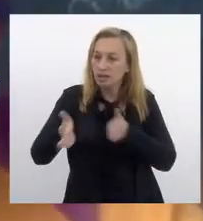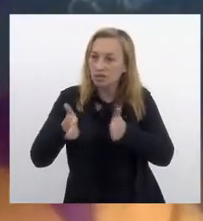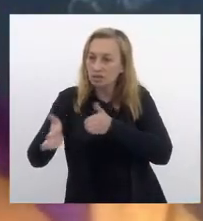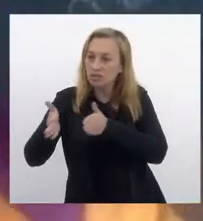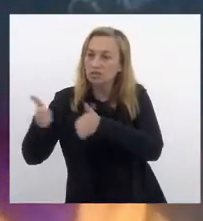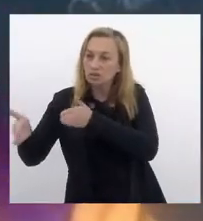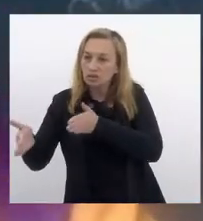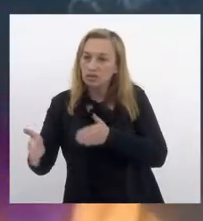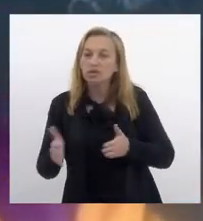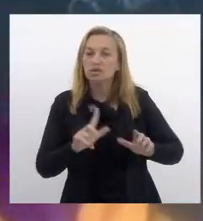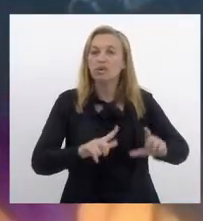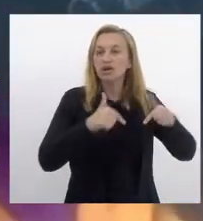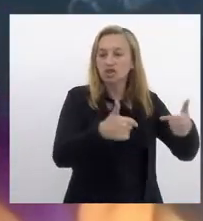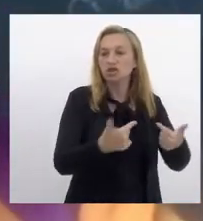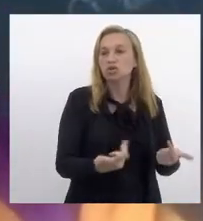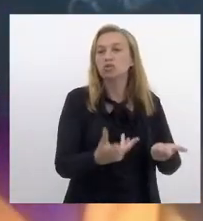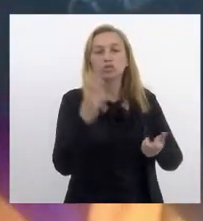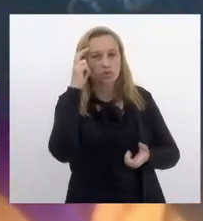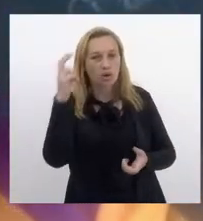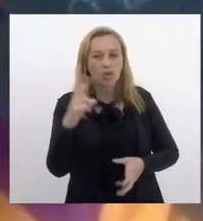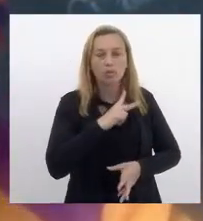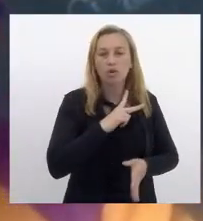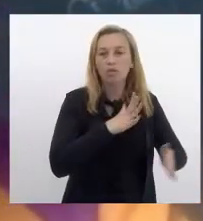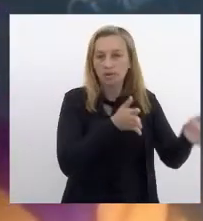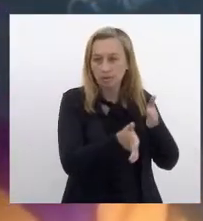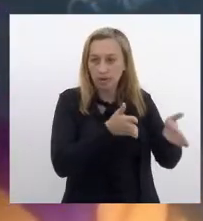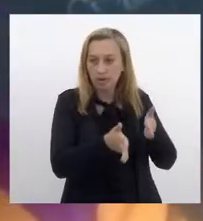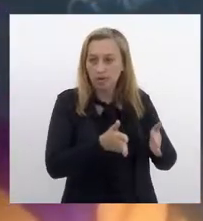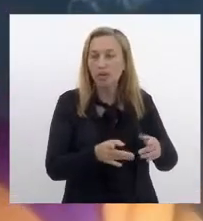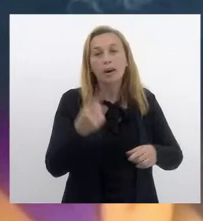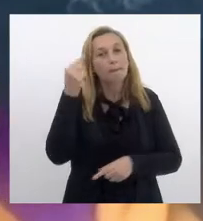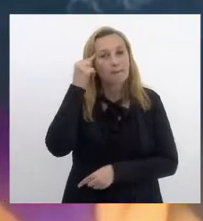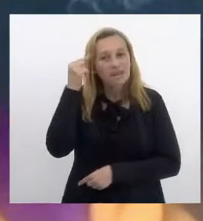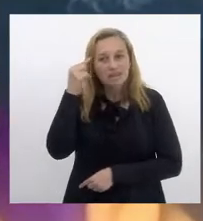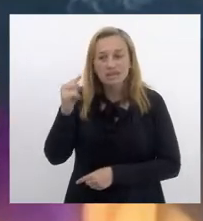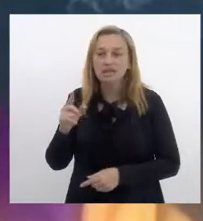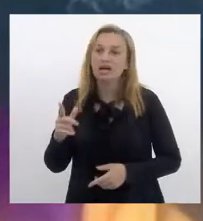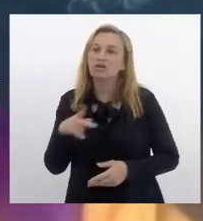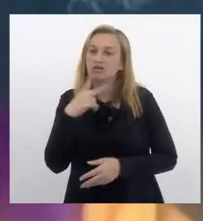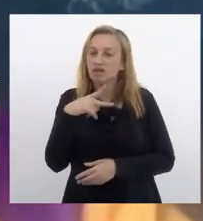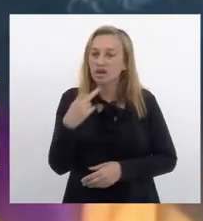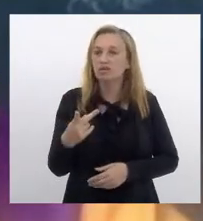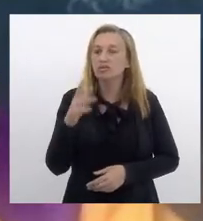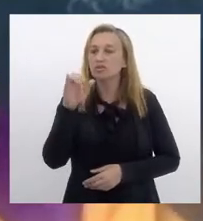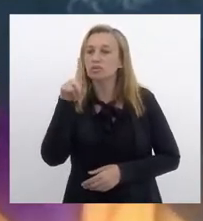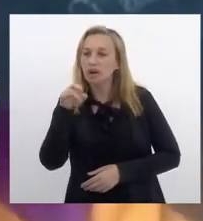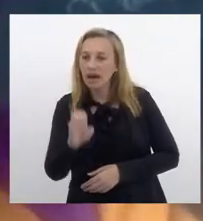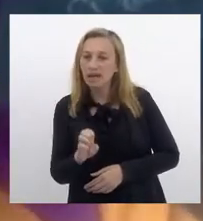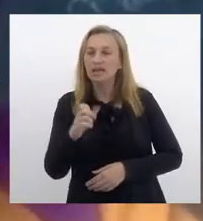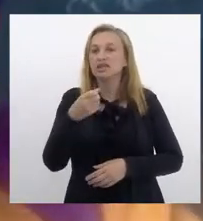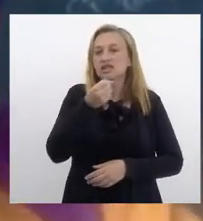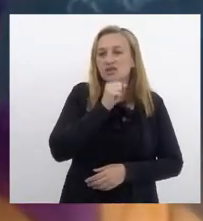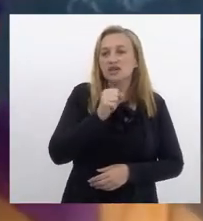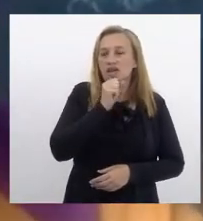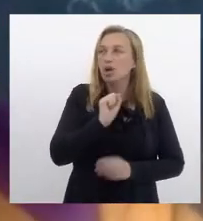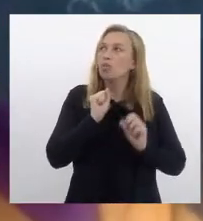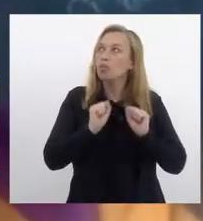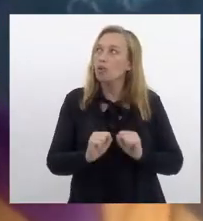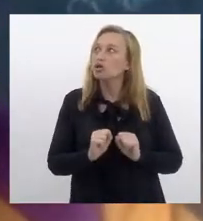manifestações culturais próprias, né, daquele período. Pensar que quando falamos de bailes das antigas, a gente pode